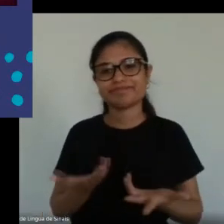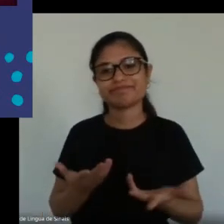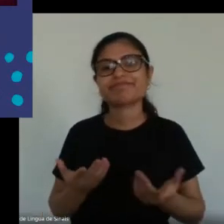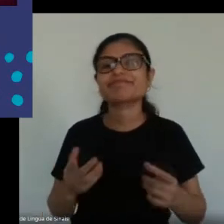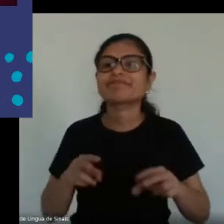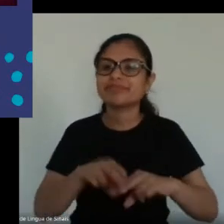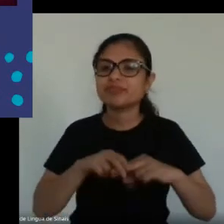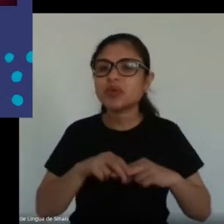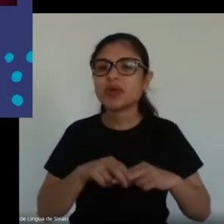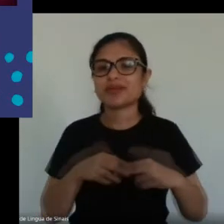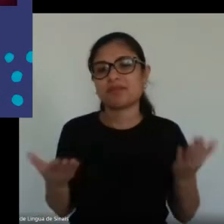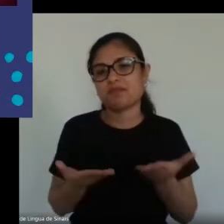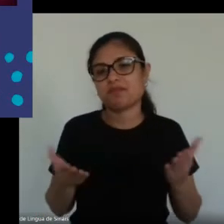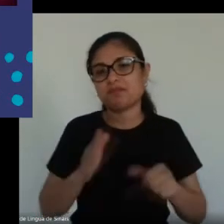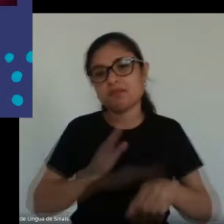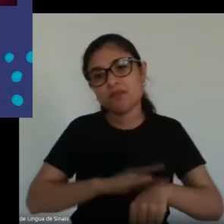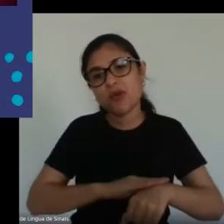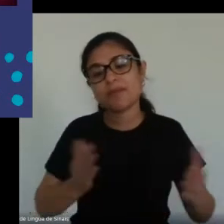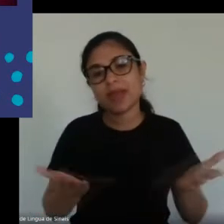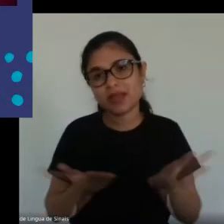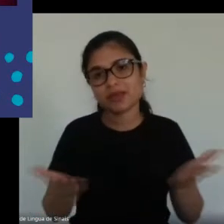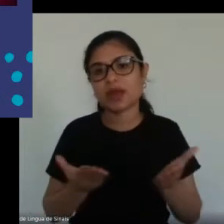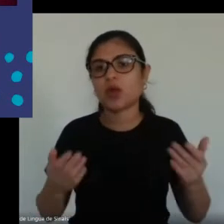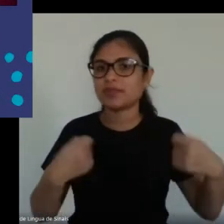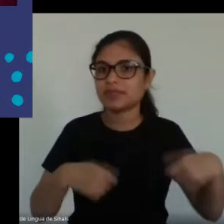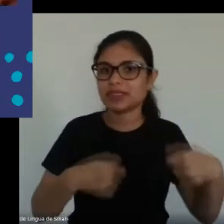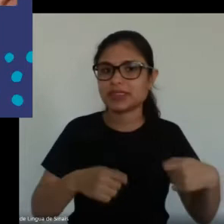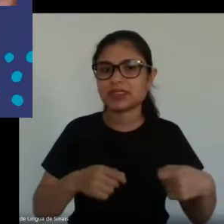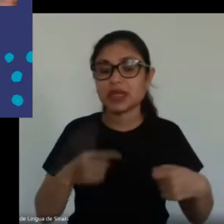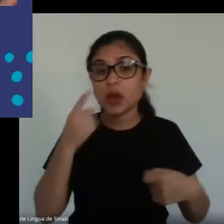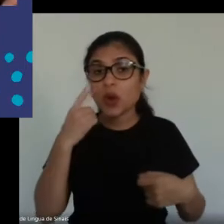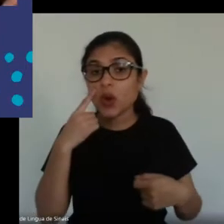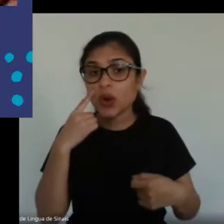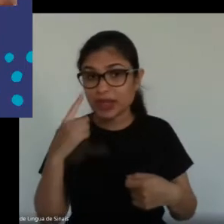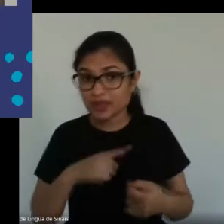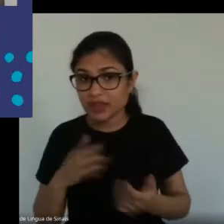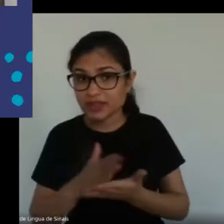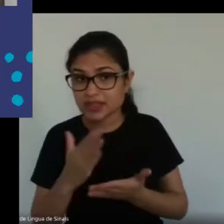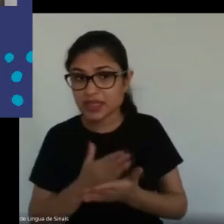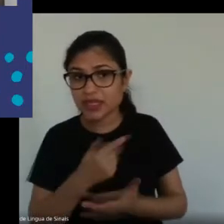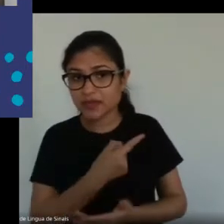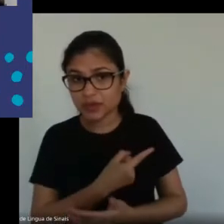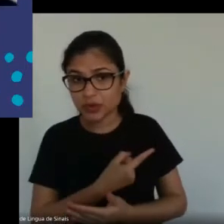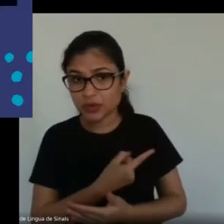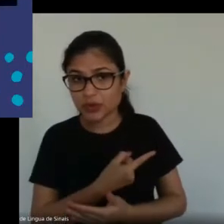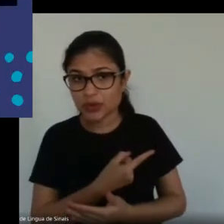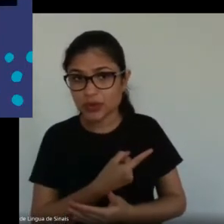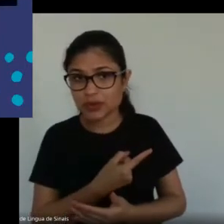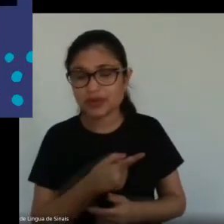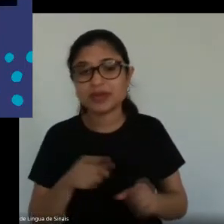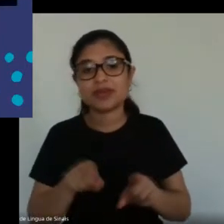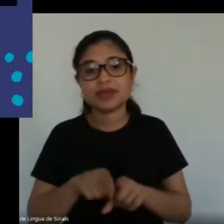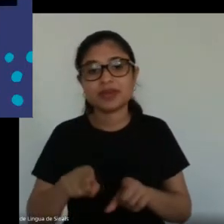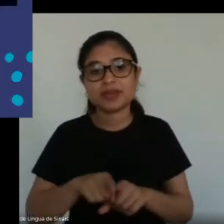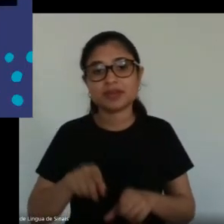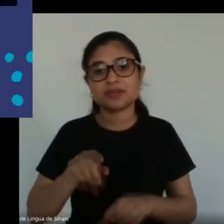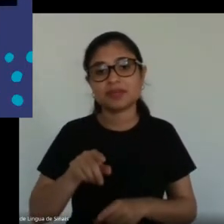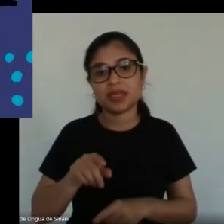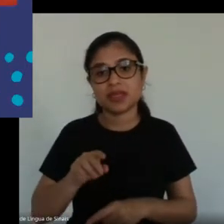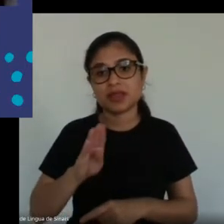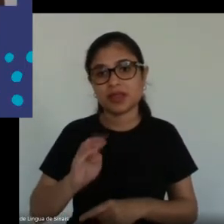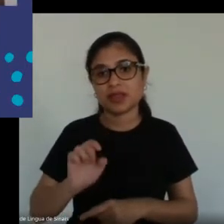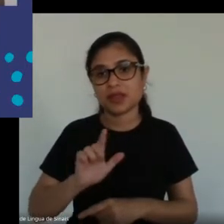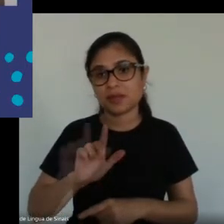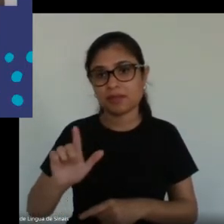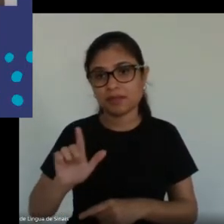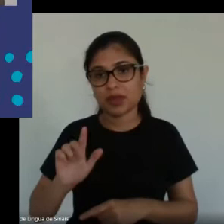modismo. Vai ver se tem nos seus programas esse livro. Cadê Bell Hooks? Ai,